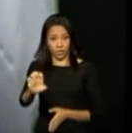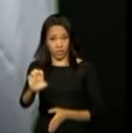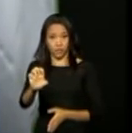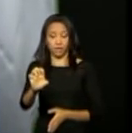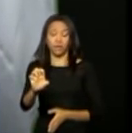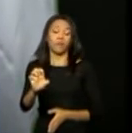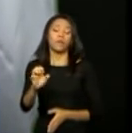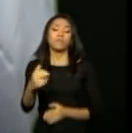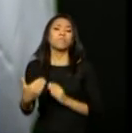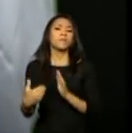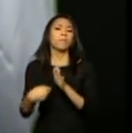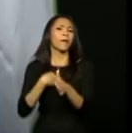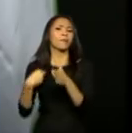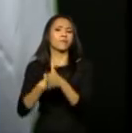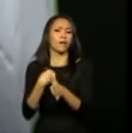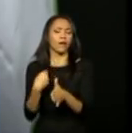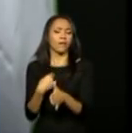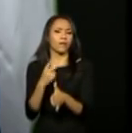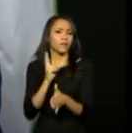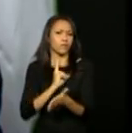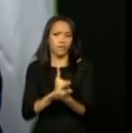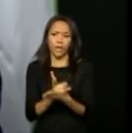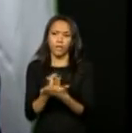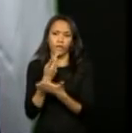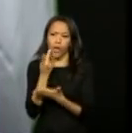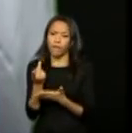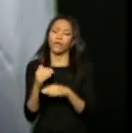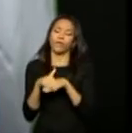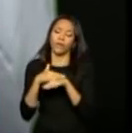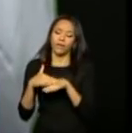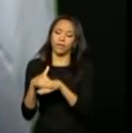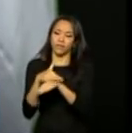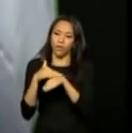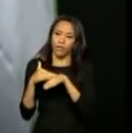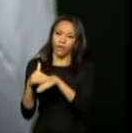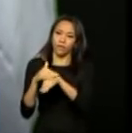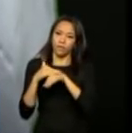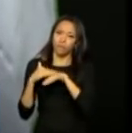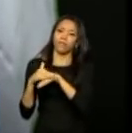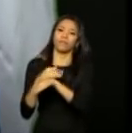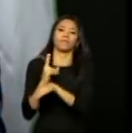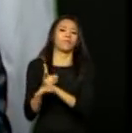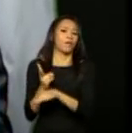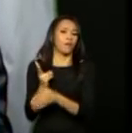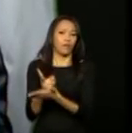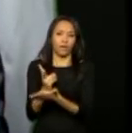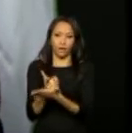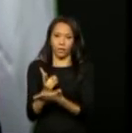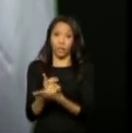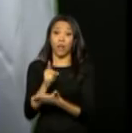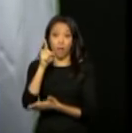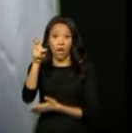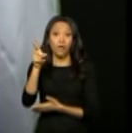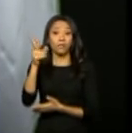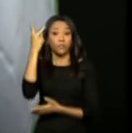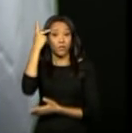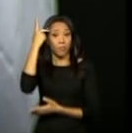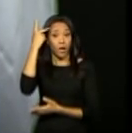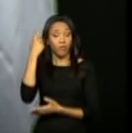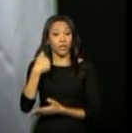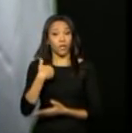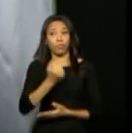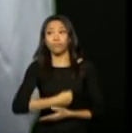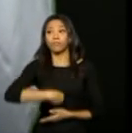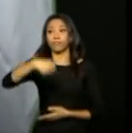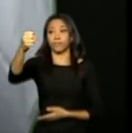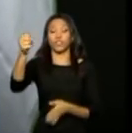ser perguntado, seria diálogo, diálogo e diálogo. E foi, em São Paulo, assim que cheguei para